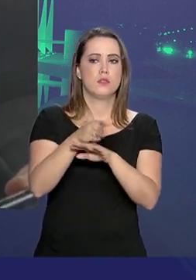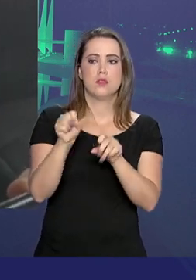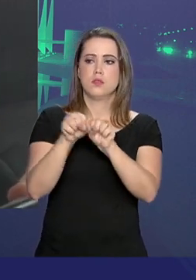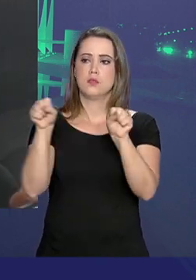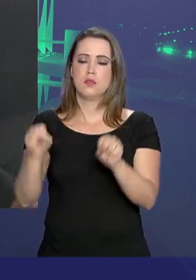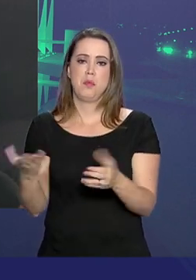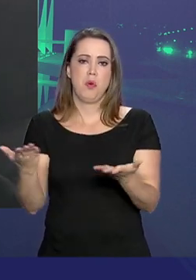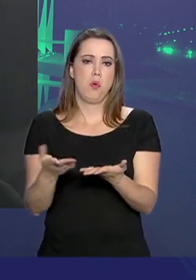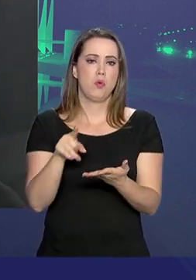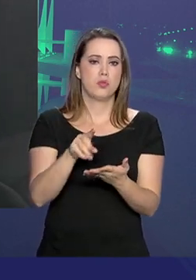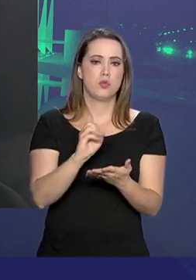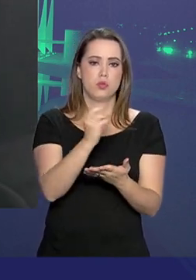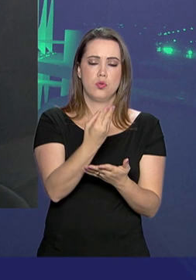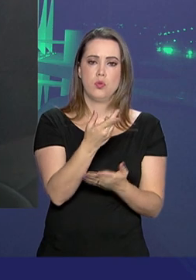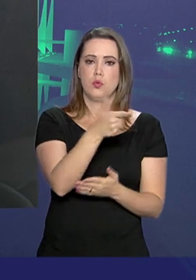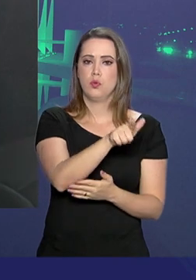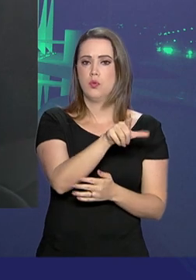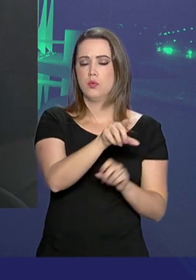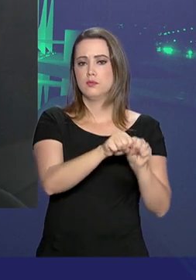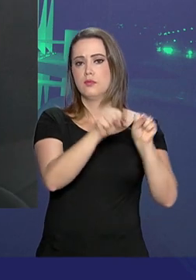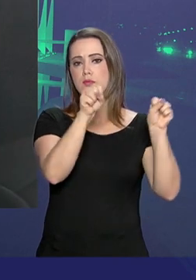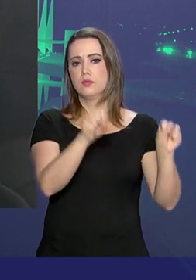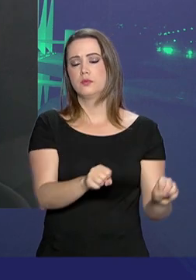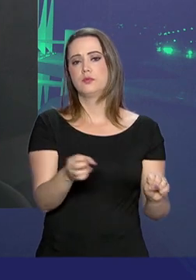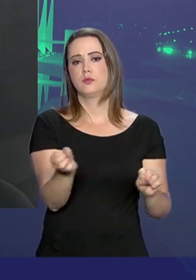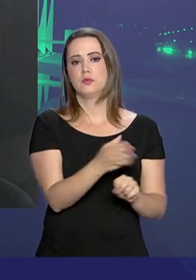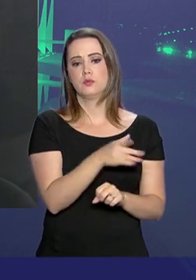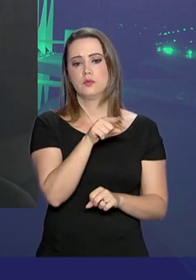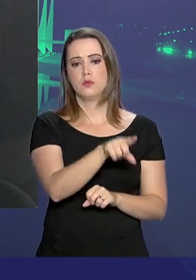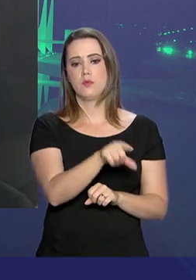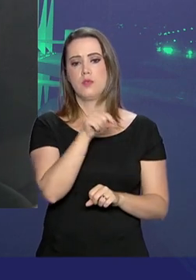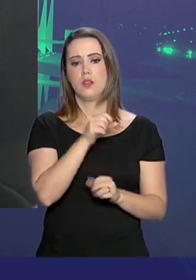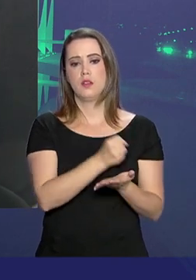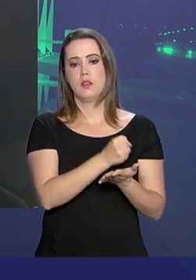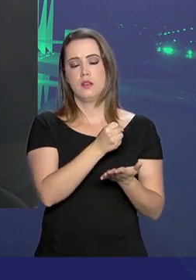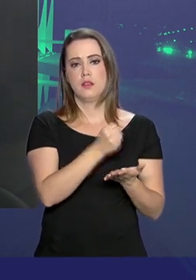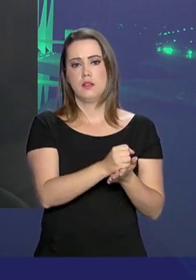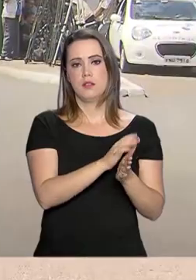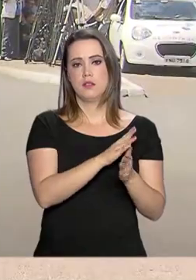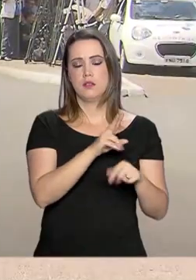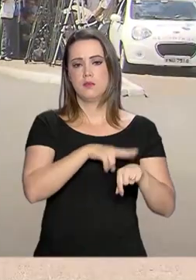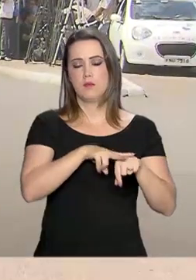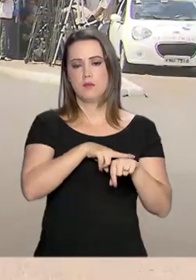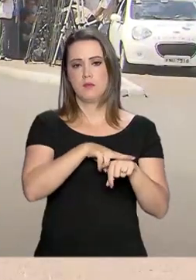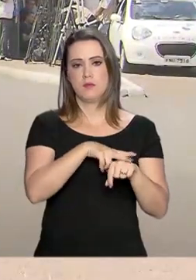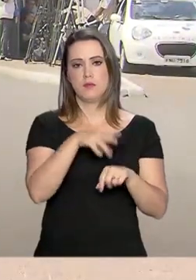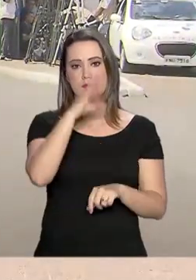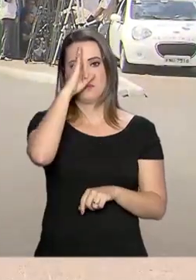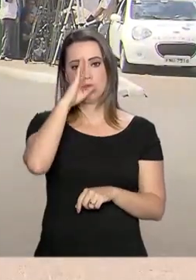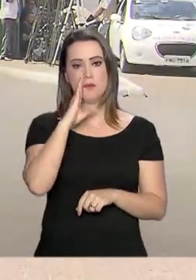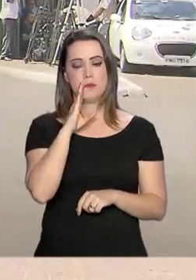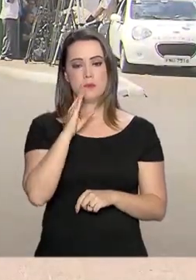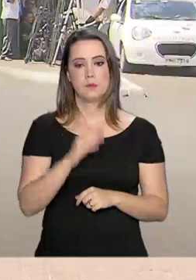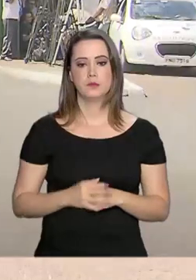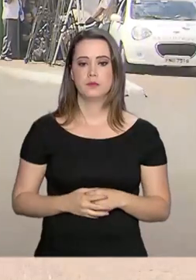sistema atual. Se você quiser optar pelo sistema novo, você vai para a carteira verde e amarela.